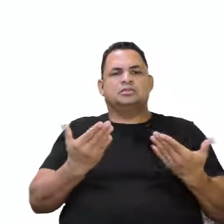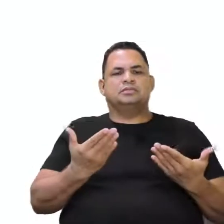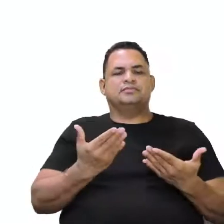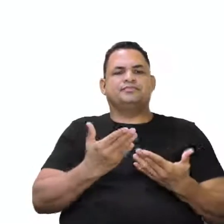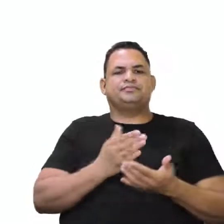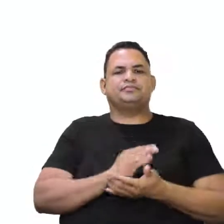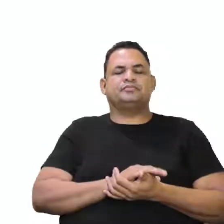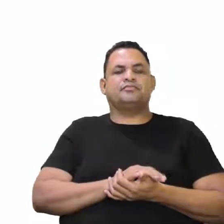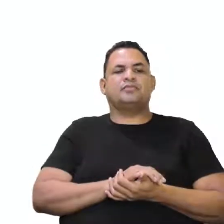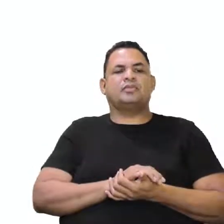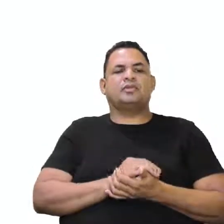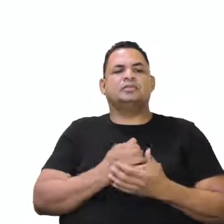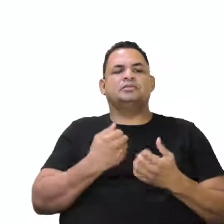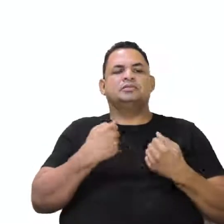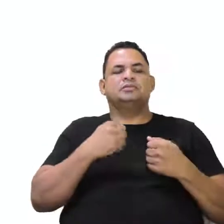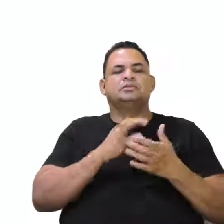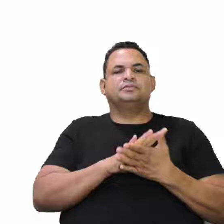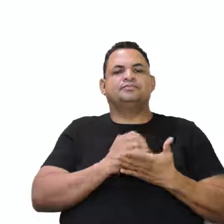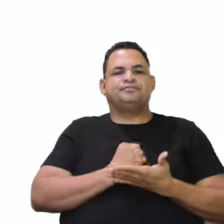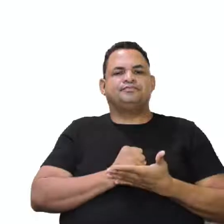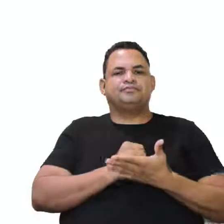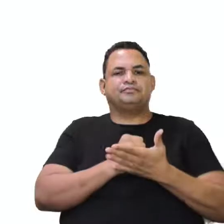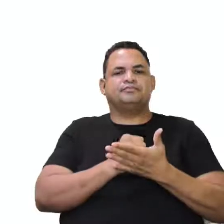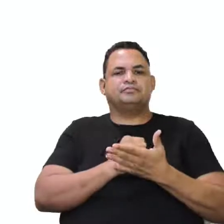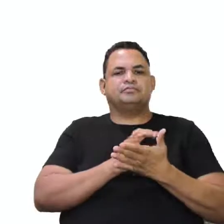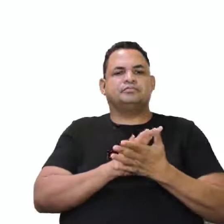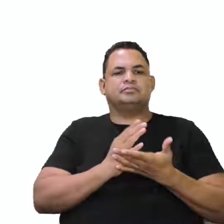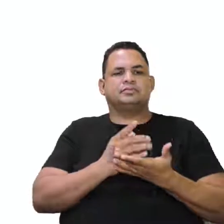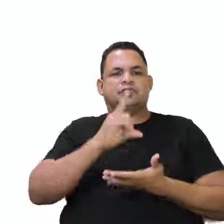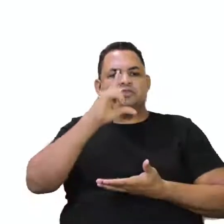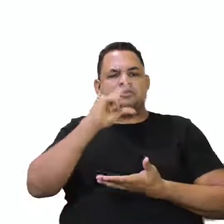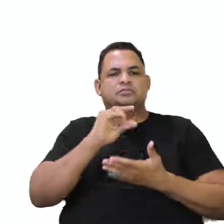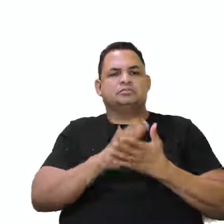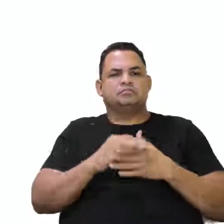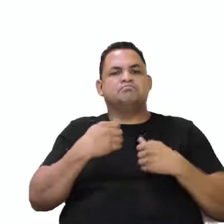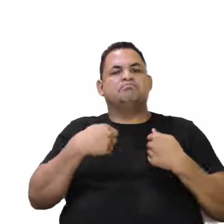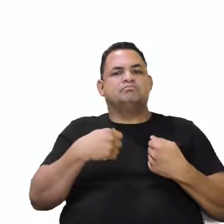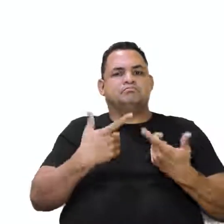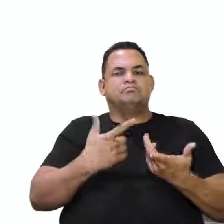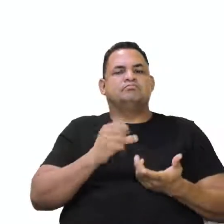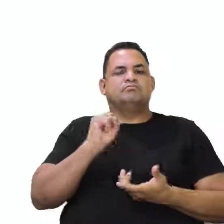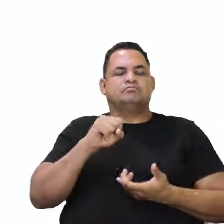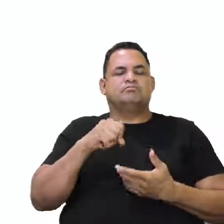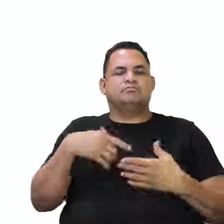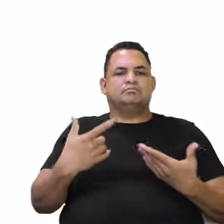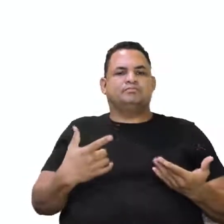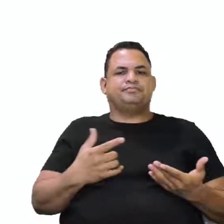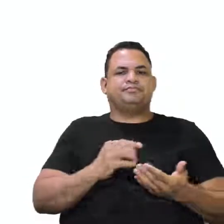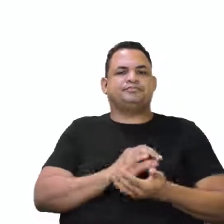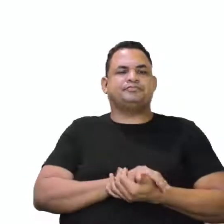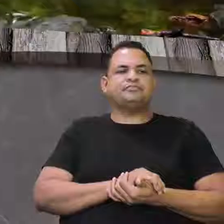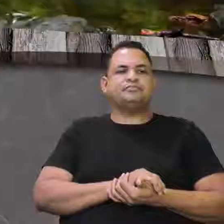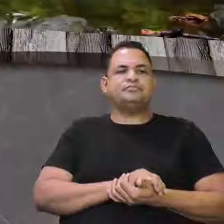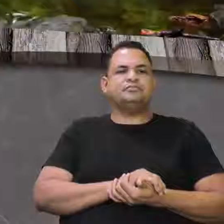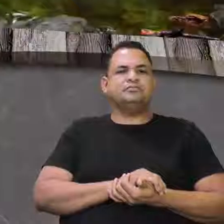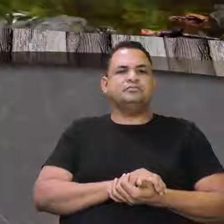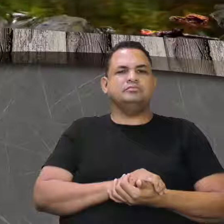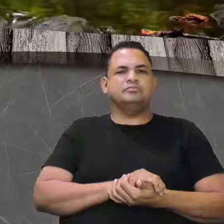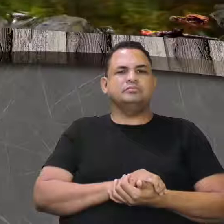tá? E a gente pode ajudar a remediar isso aí? Deve, tá bom? Galera, olha aqui para